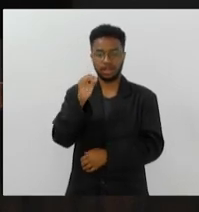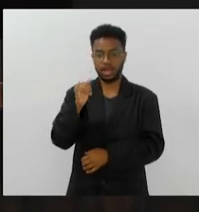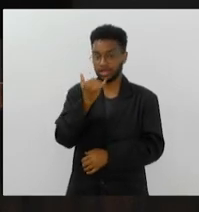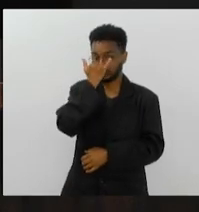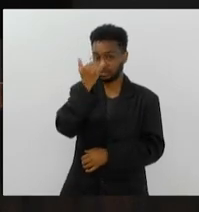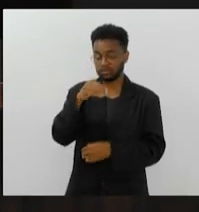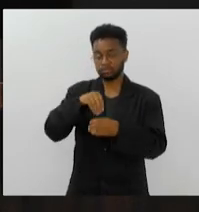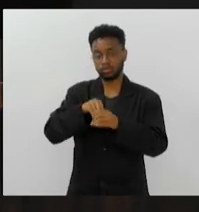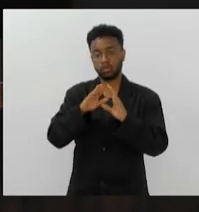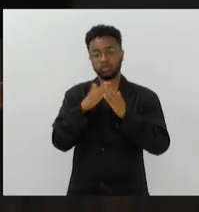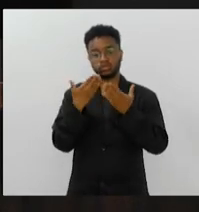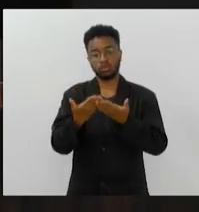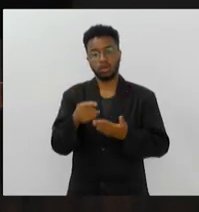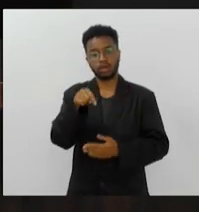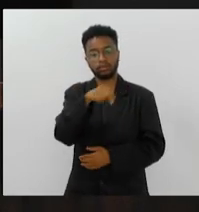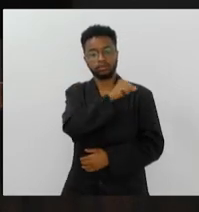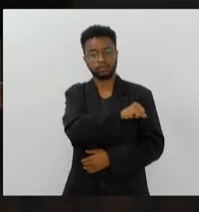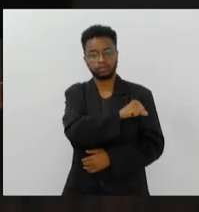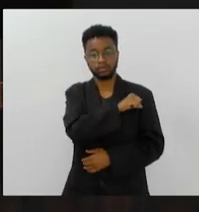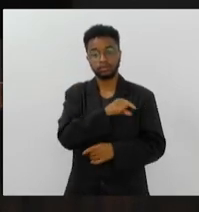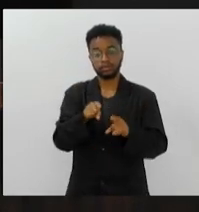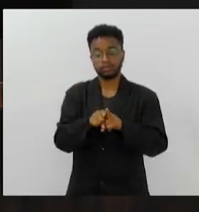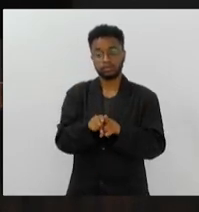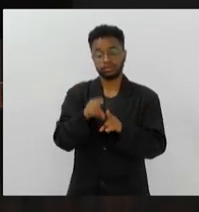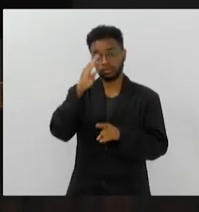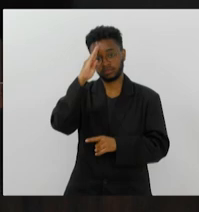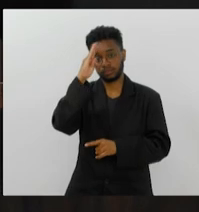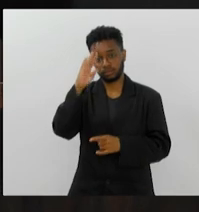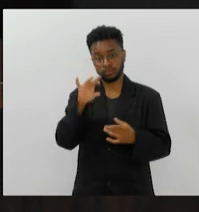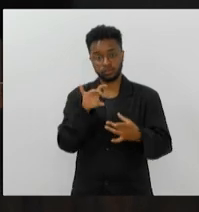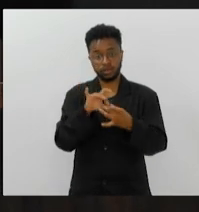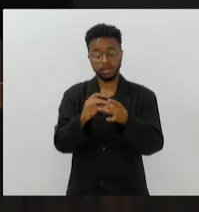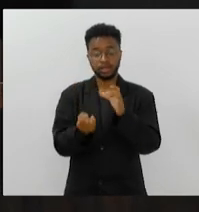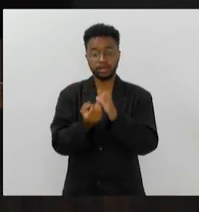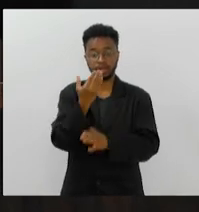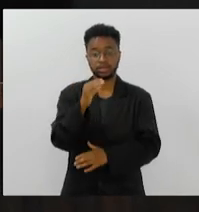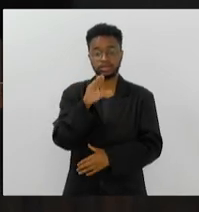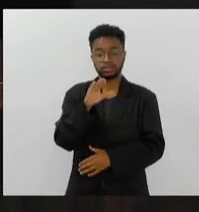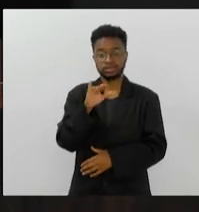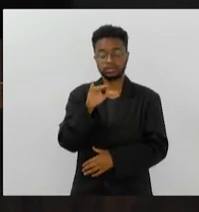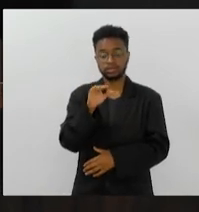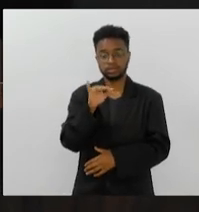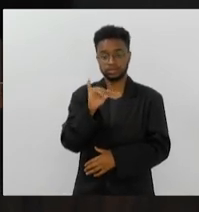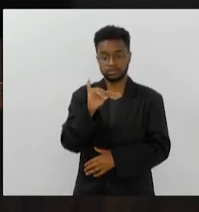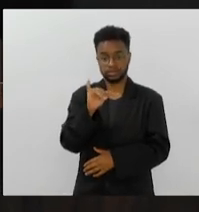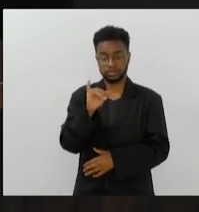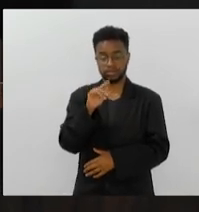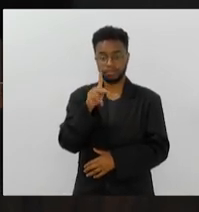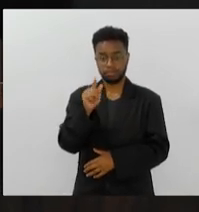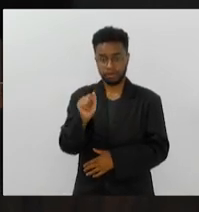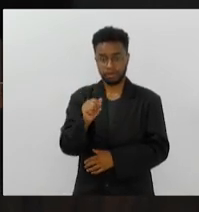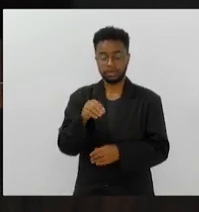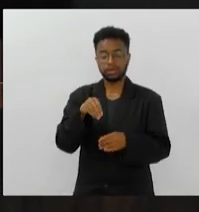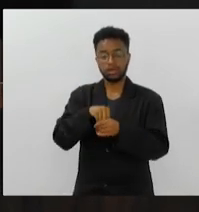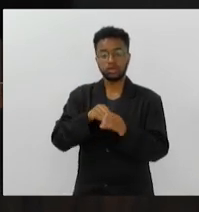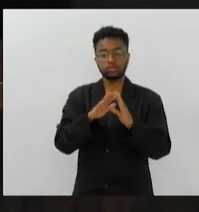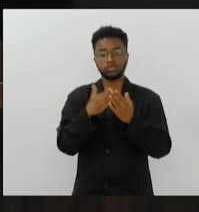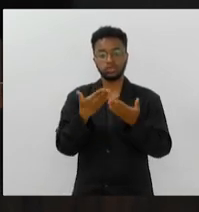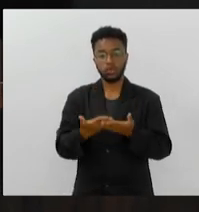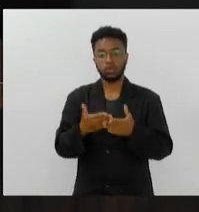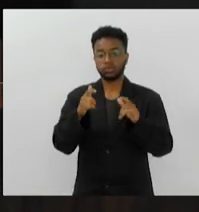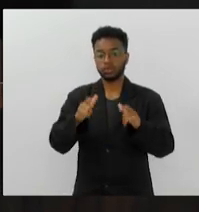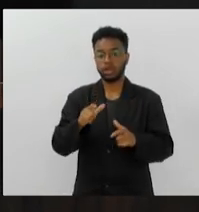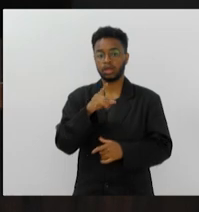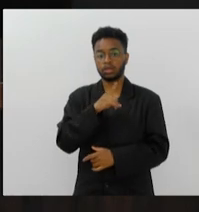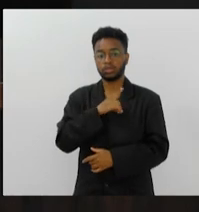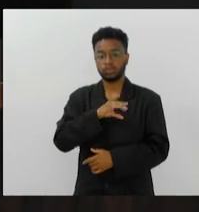escolas do Rio de Janeiro, em especial por meio da criação da CIPA, em unidades de ensino no município de Duque de